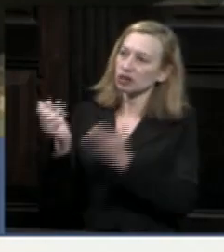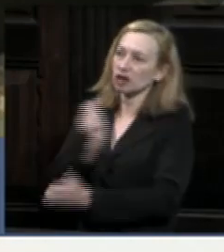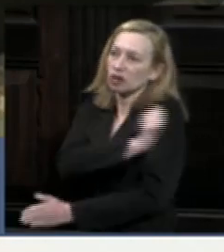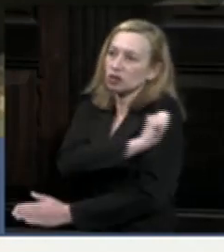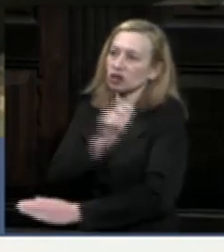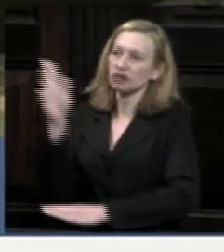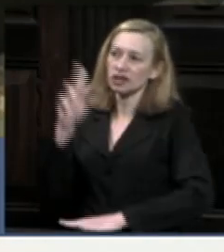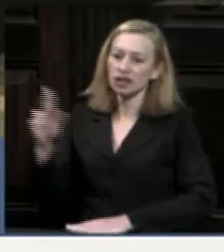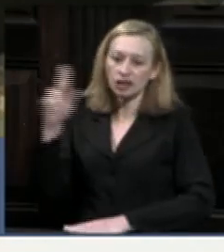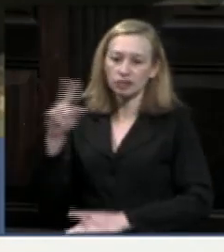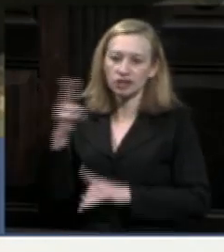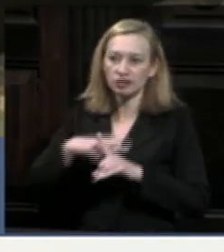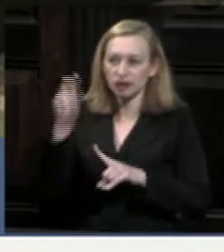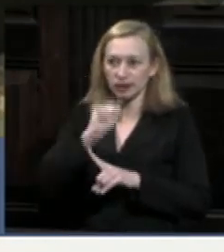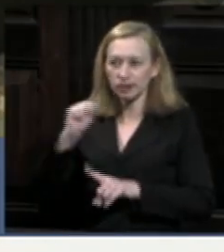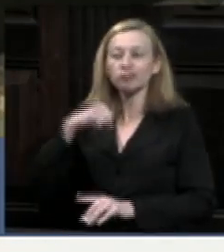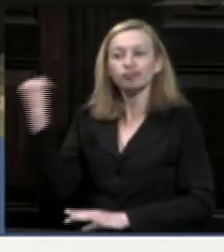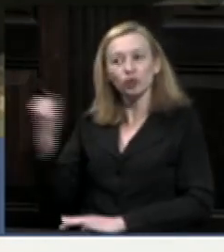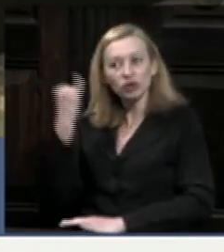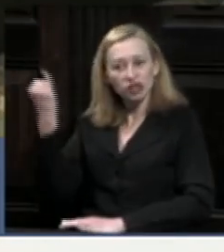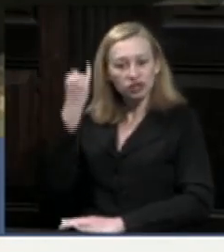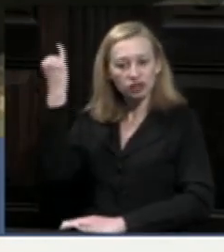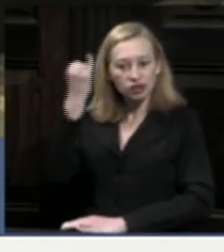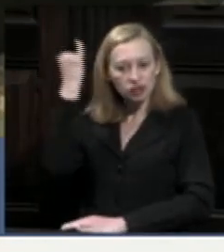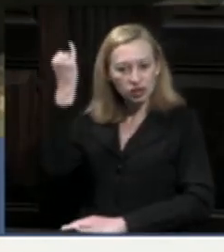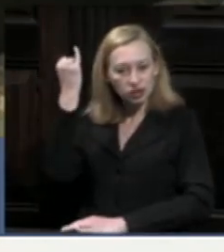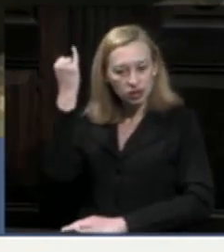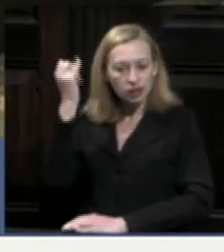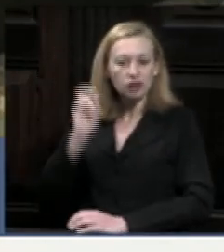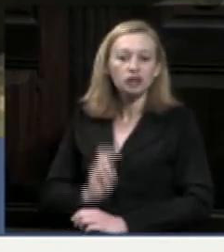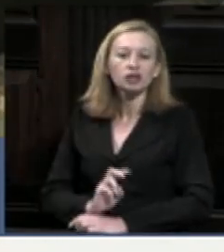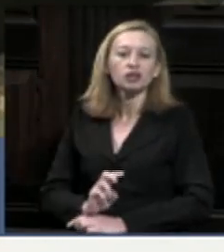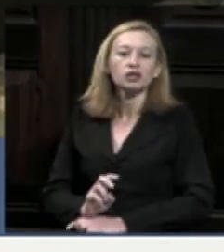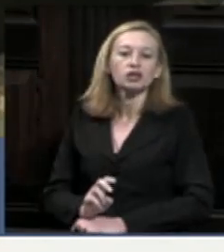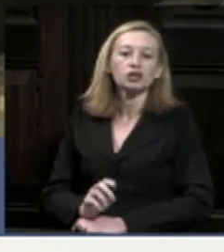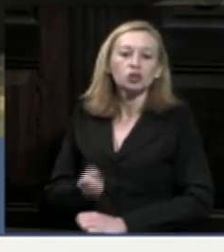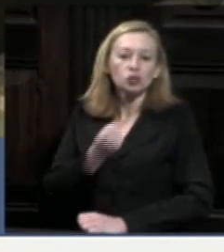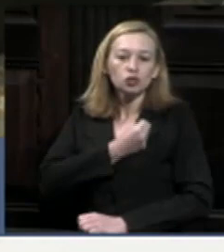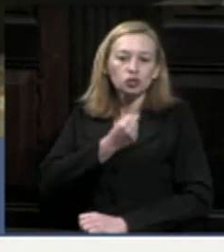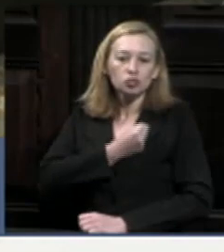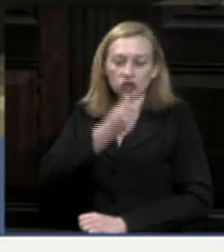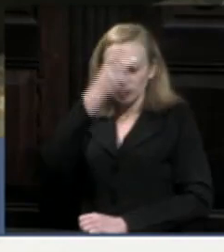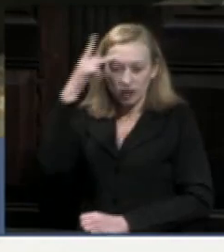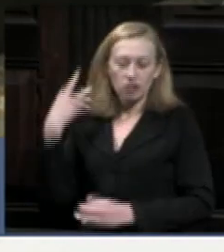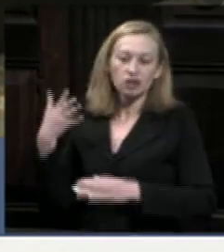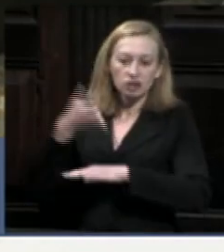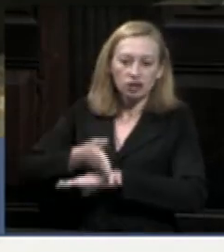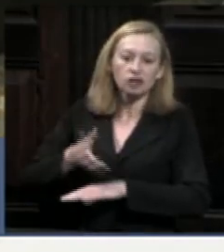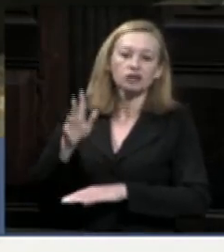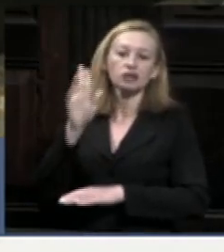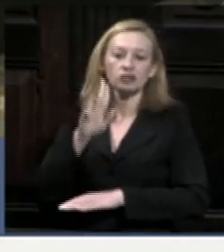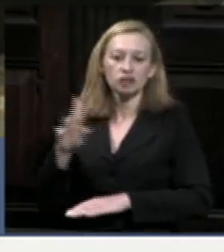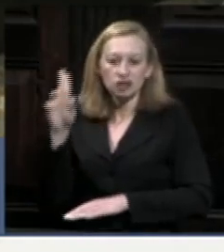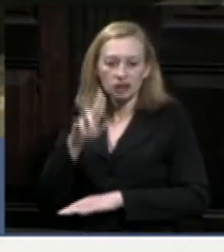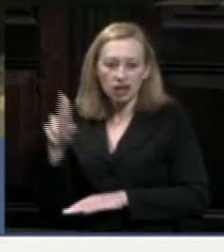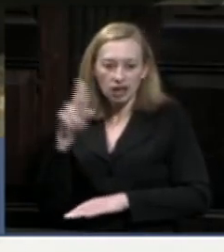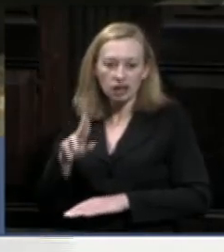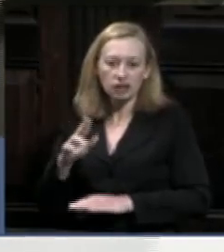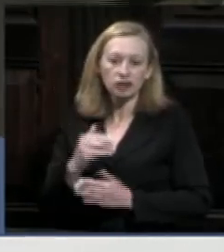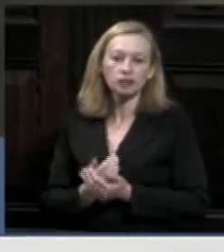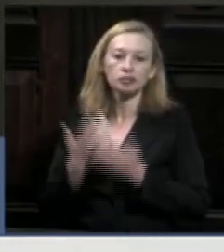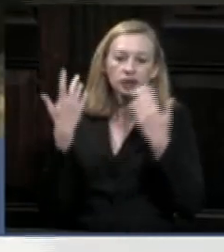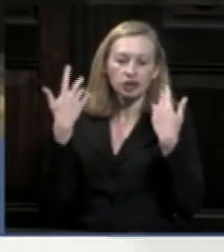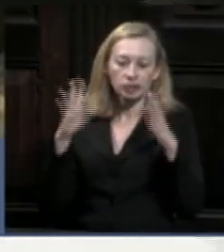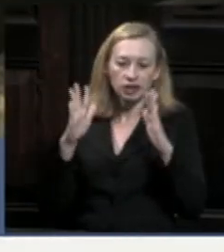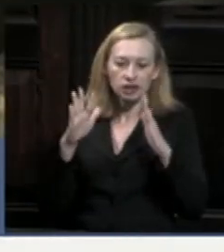essa vitória importante em relação à política de cotas elogiar o colégio de líderes que teve a